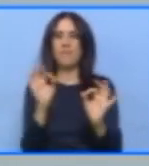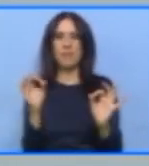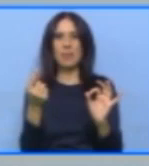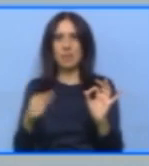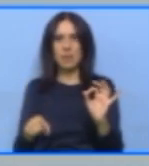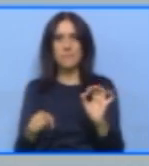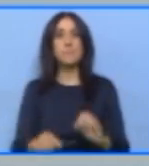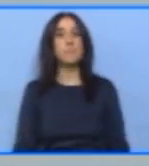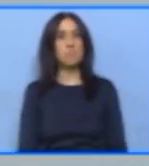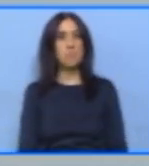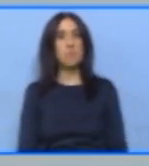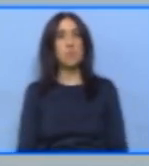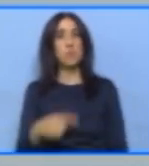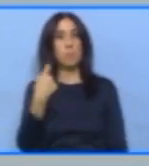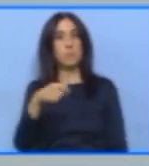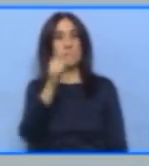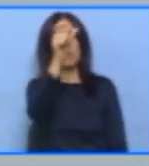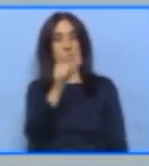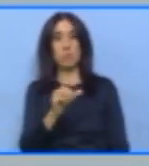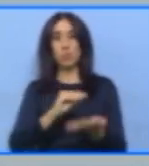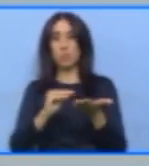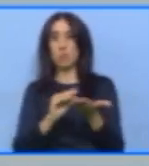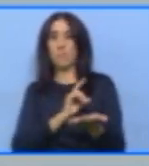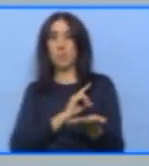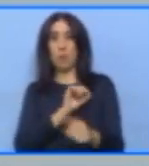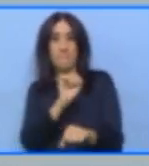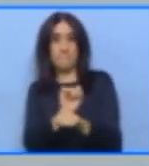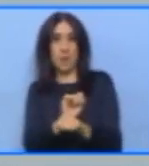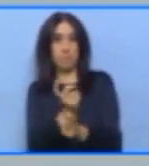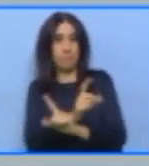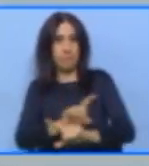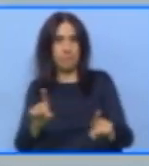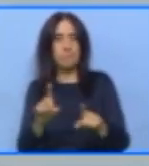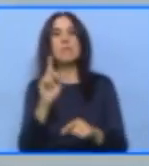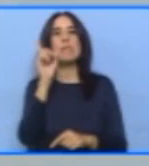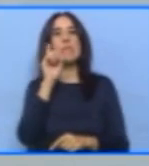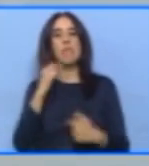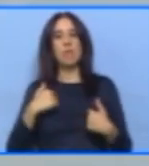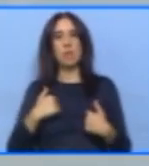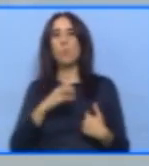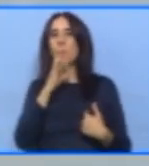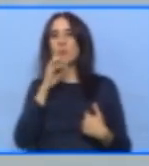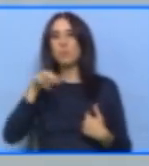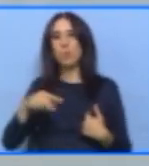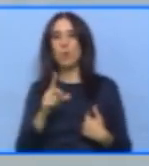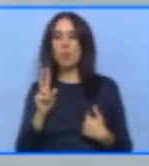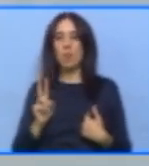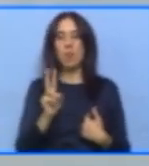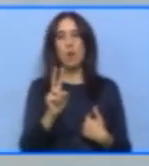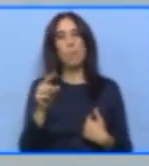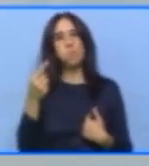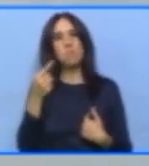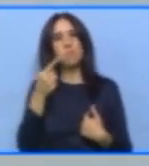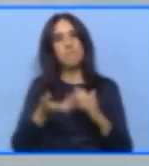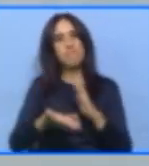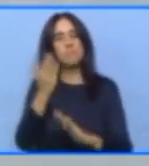E enquanto o secretário do presidente particular bloqueava, ele, no dia em que eu e o bispo Manuel devíamos embarcar